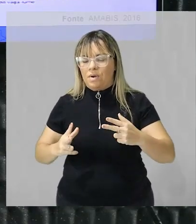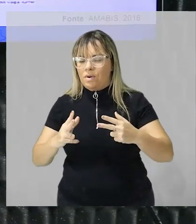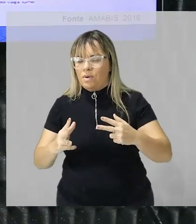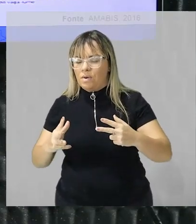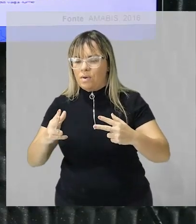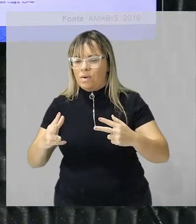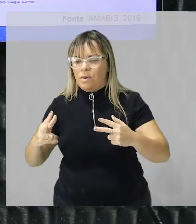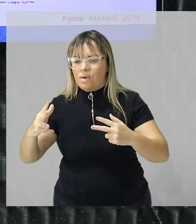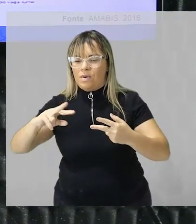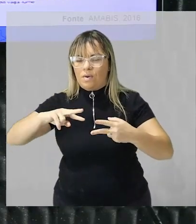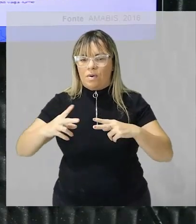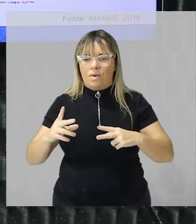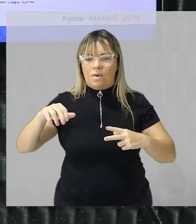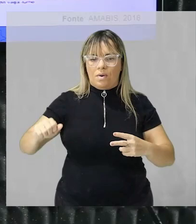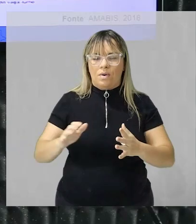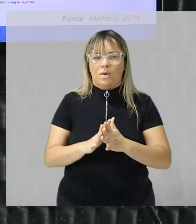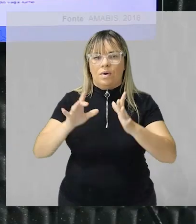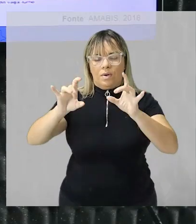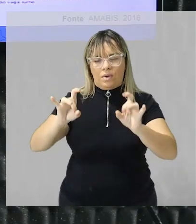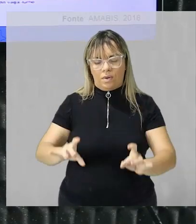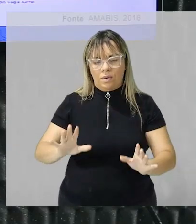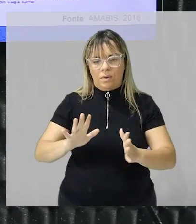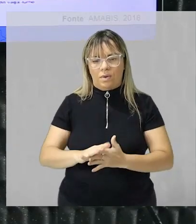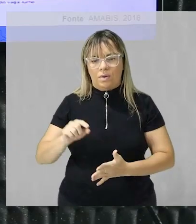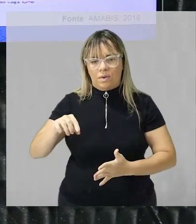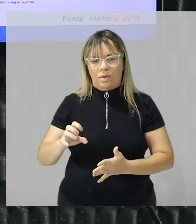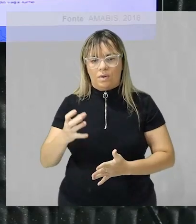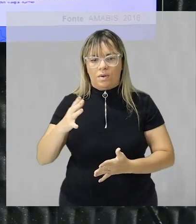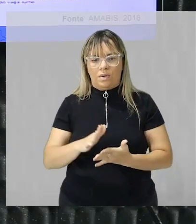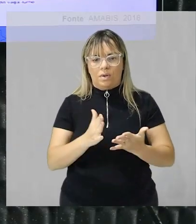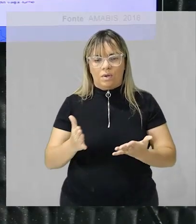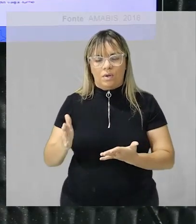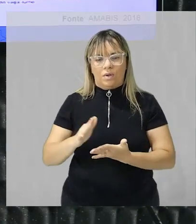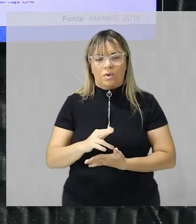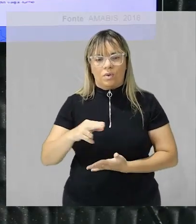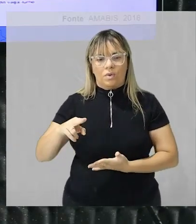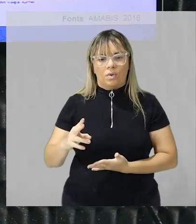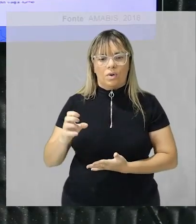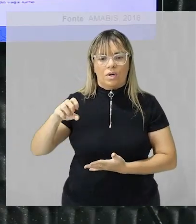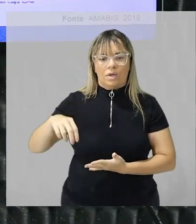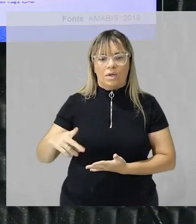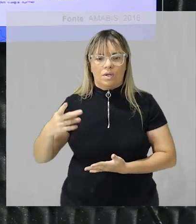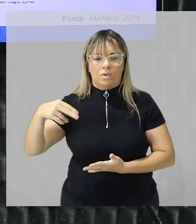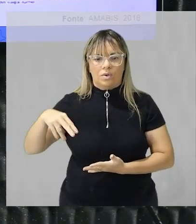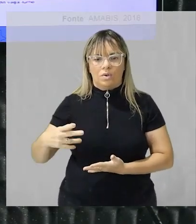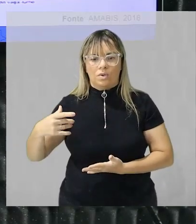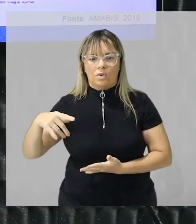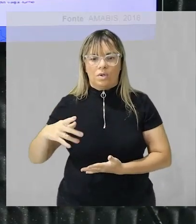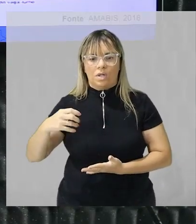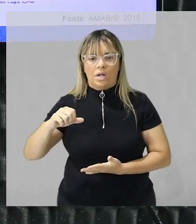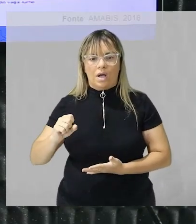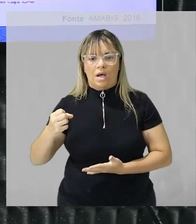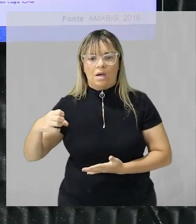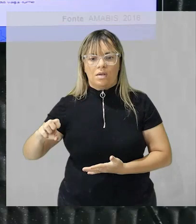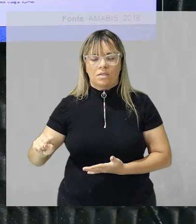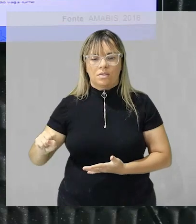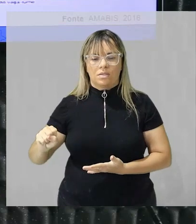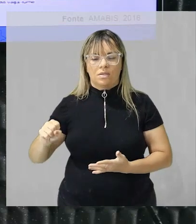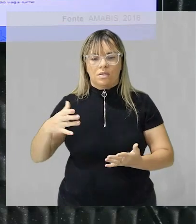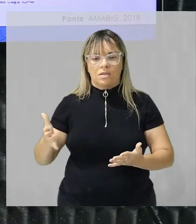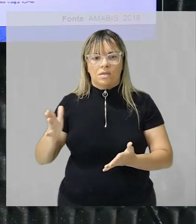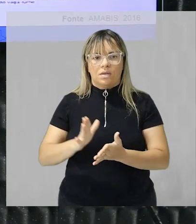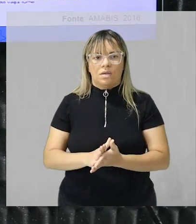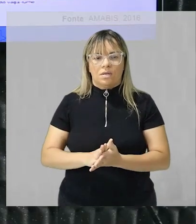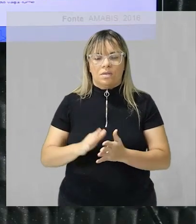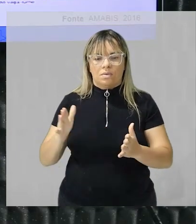foi cortado em pontos específicos por endonucleases. Depois, eles juntaram esses